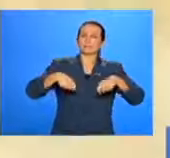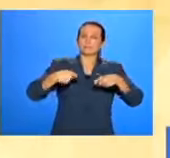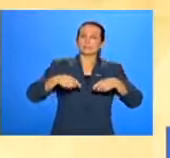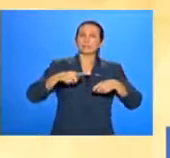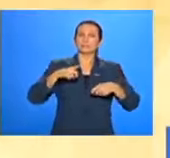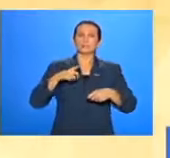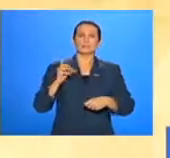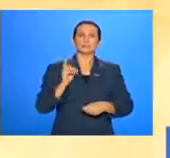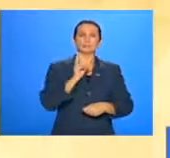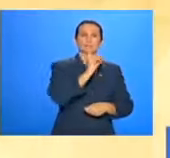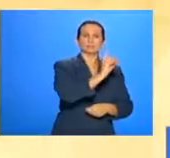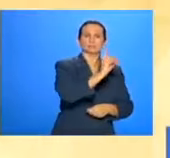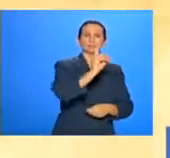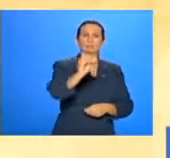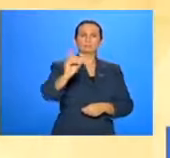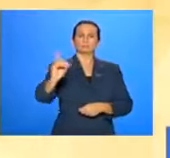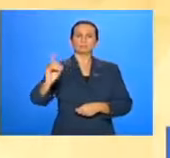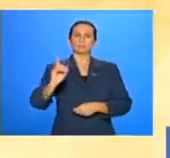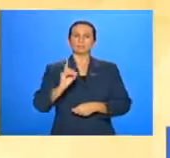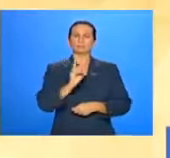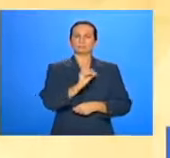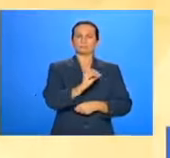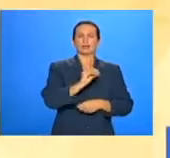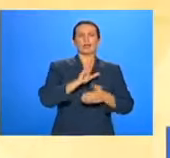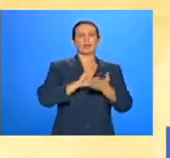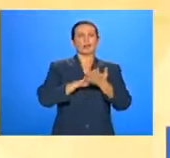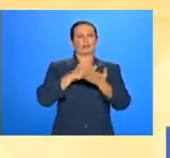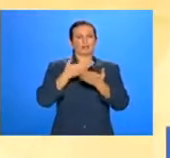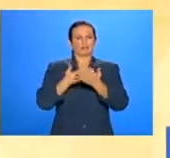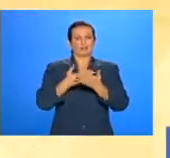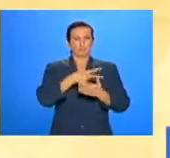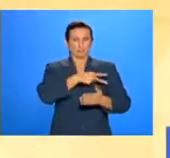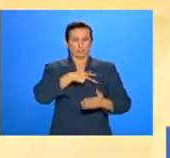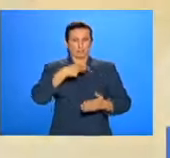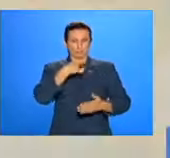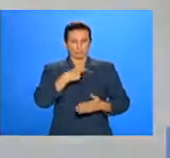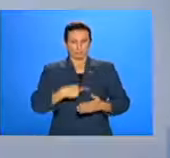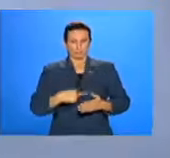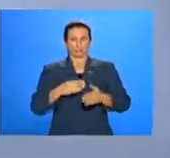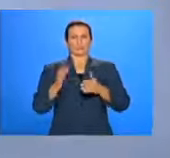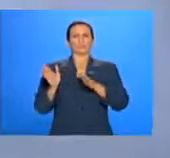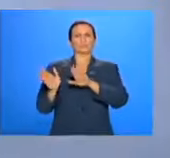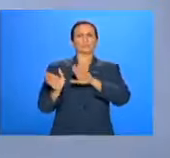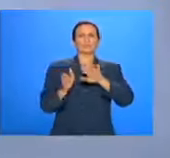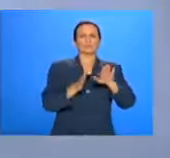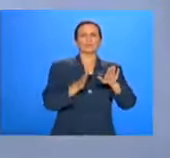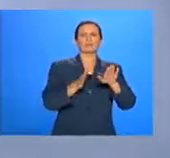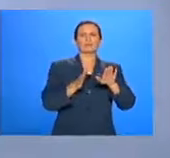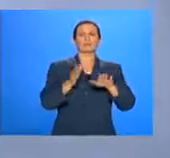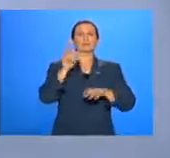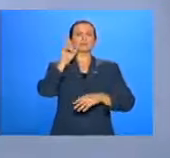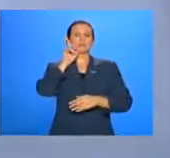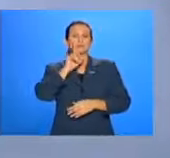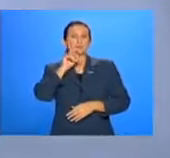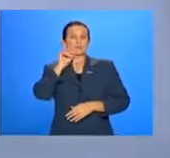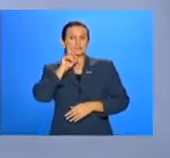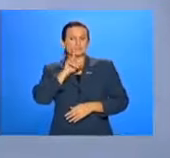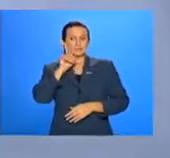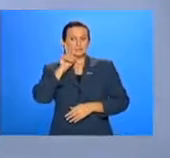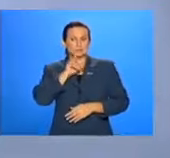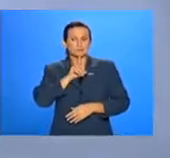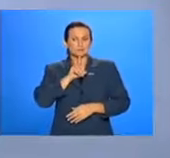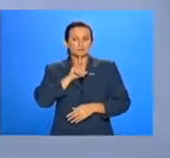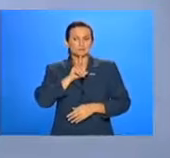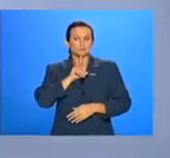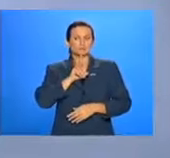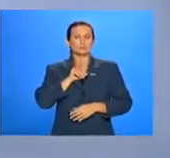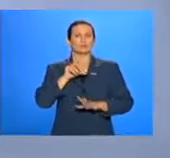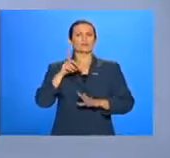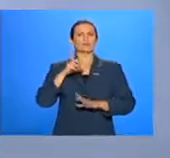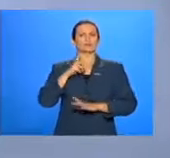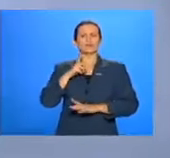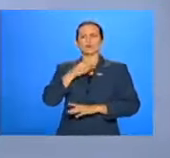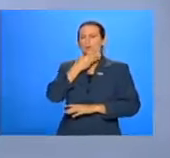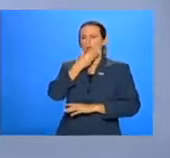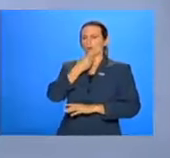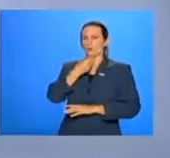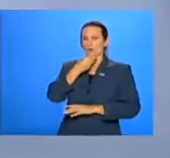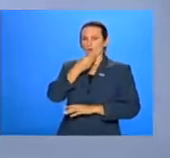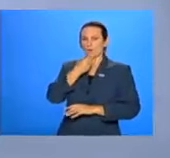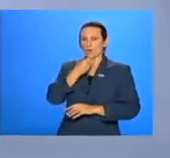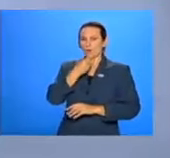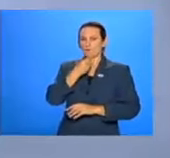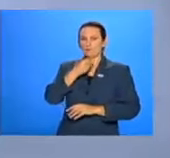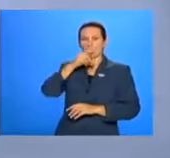intérpretes. Estados Unidos. Em 1815, Thomas Gallaudet era intérprete de Laurent